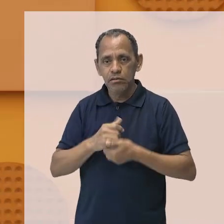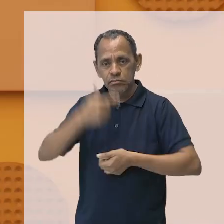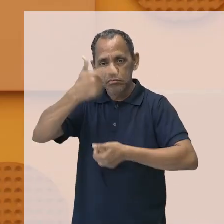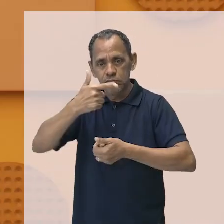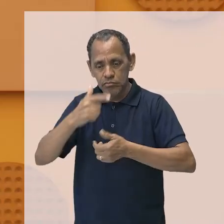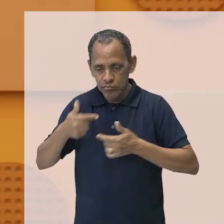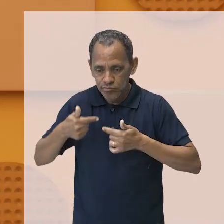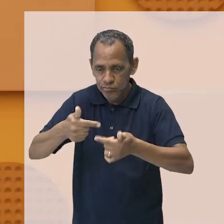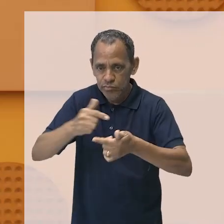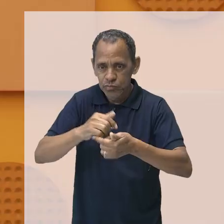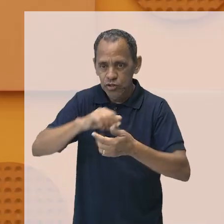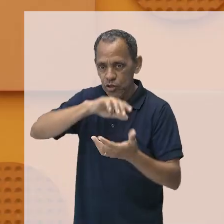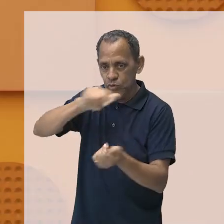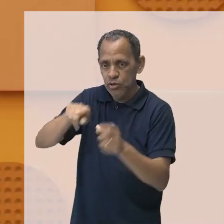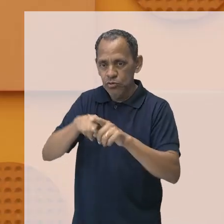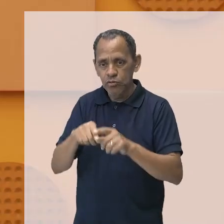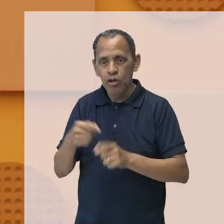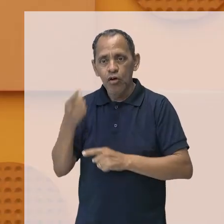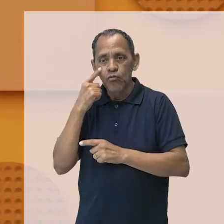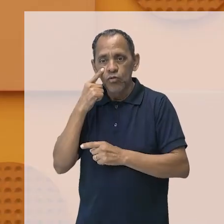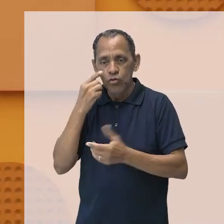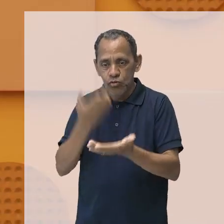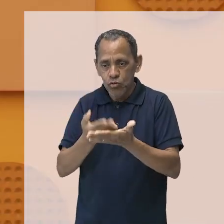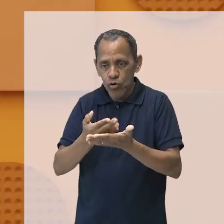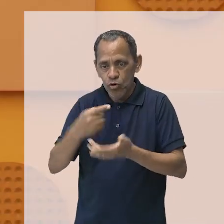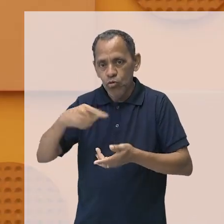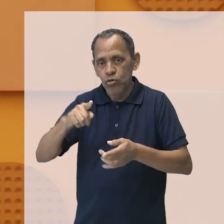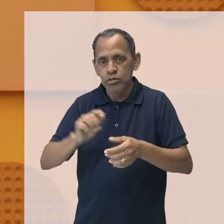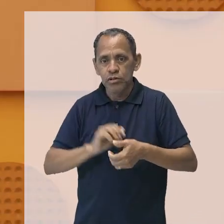que vocês verão em uma próxima